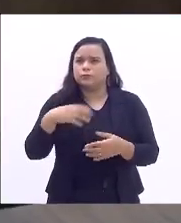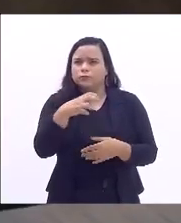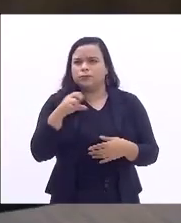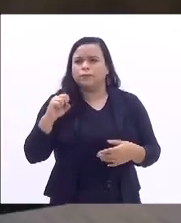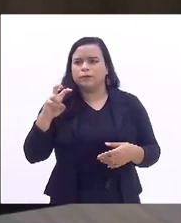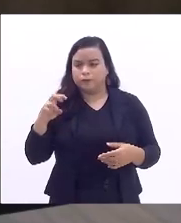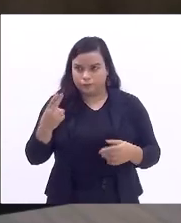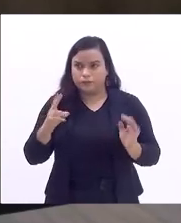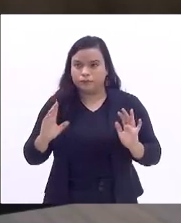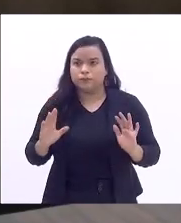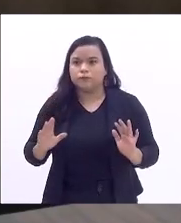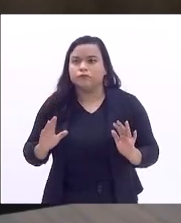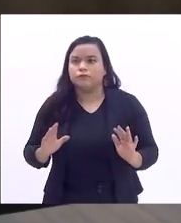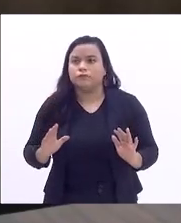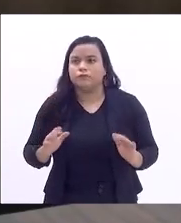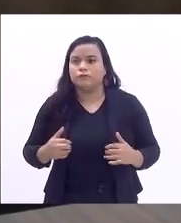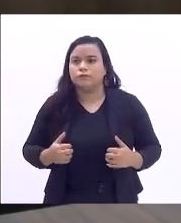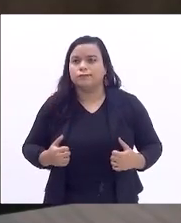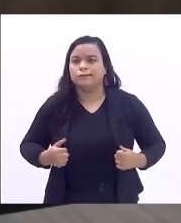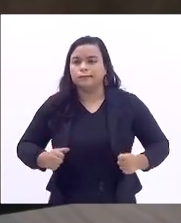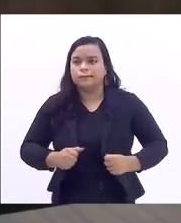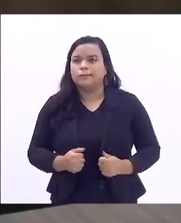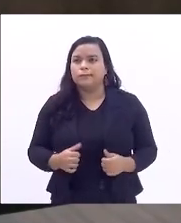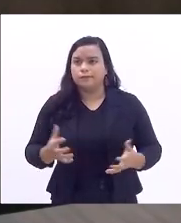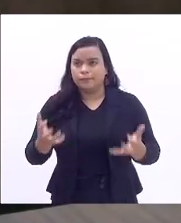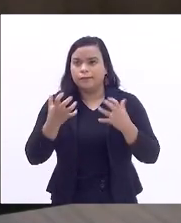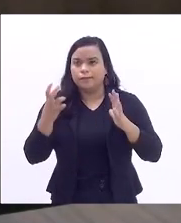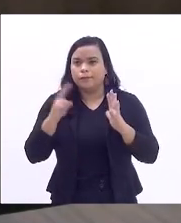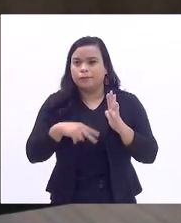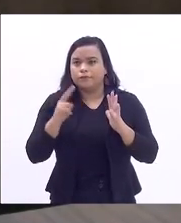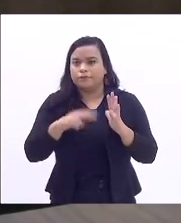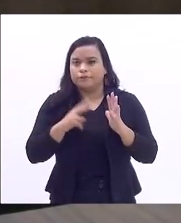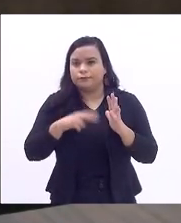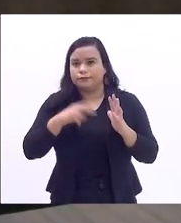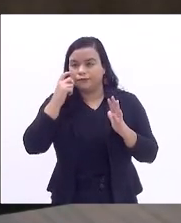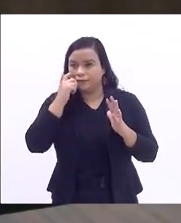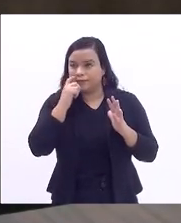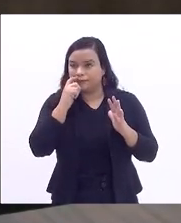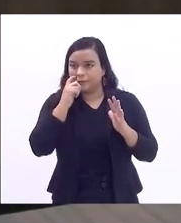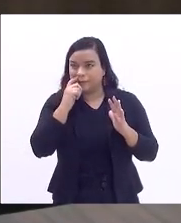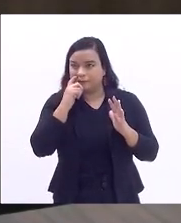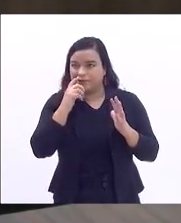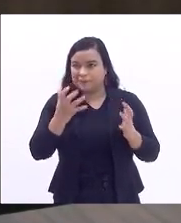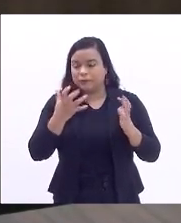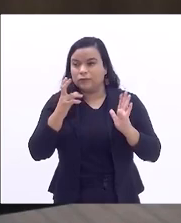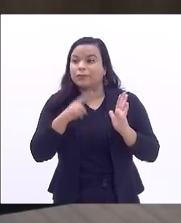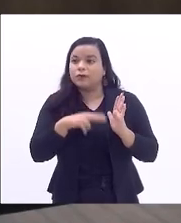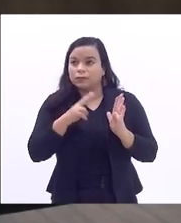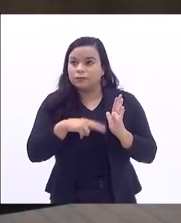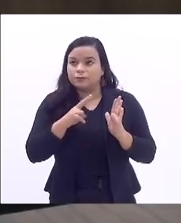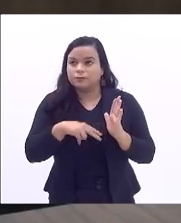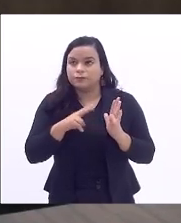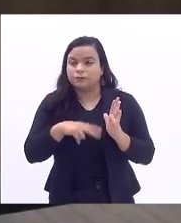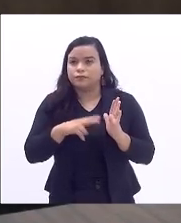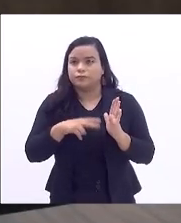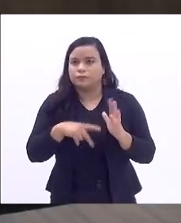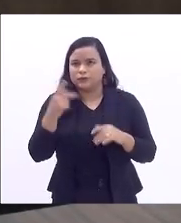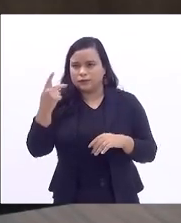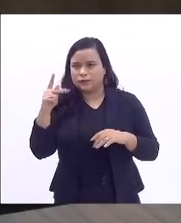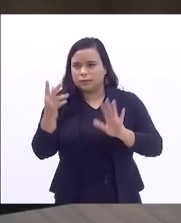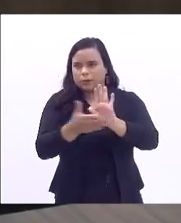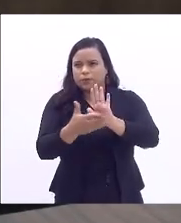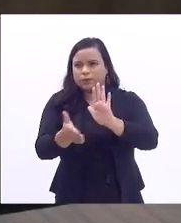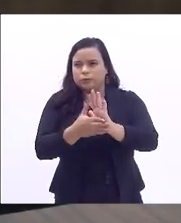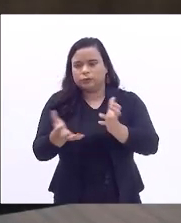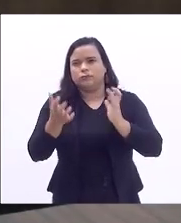mala só presidente e eu queria ler Obrigada eu queria ler a sua